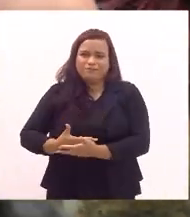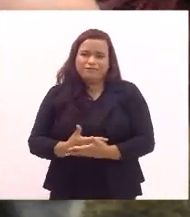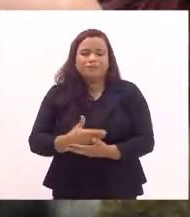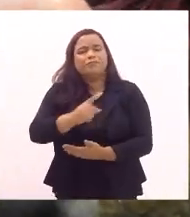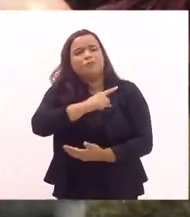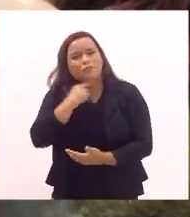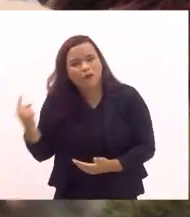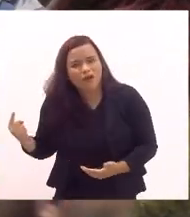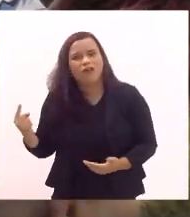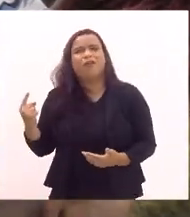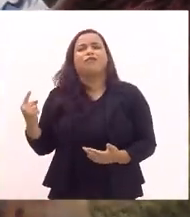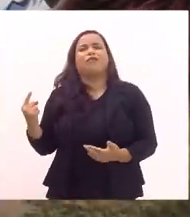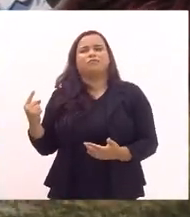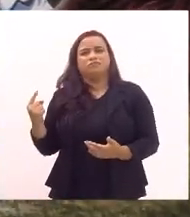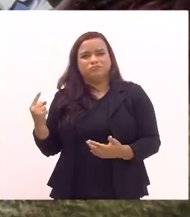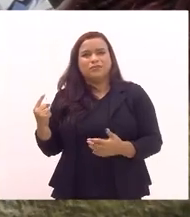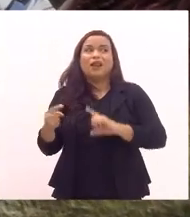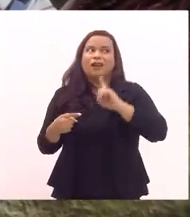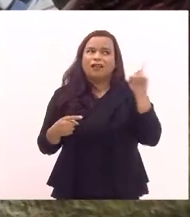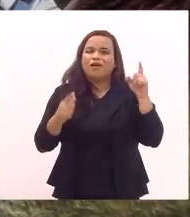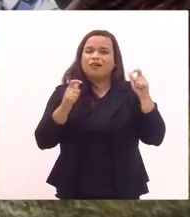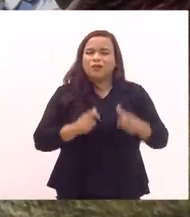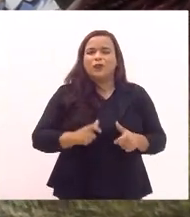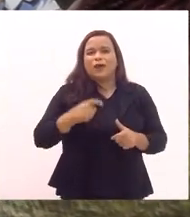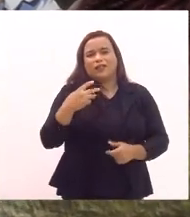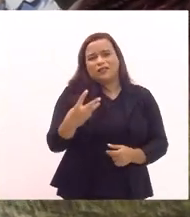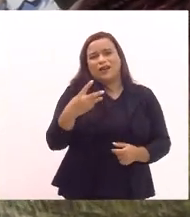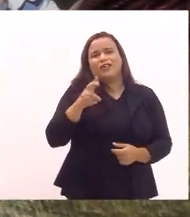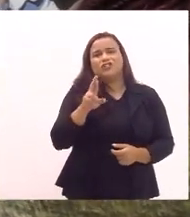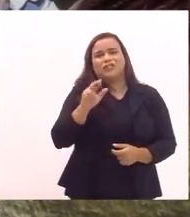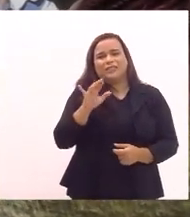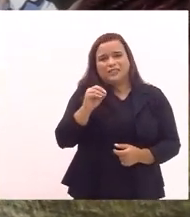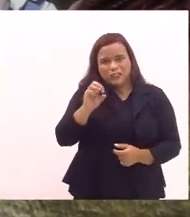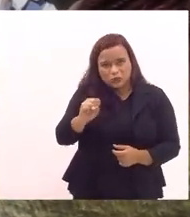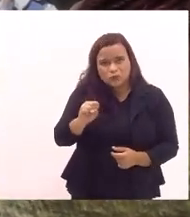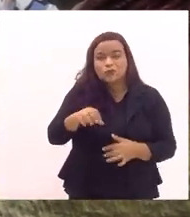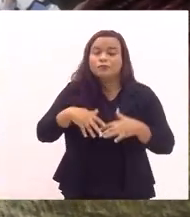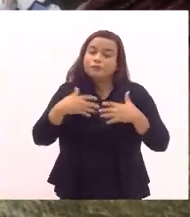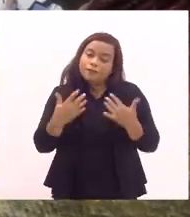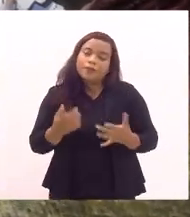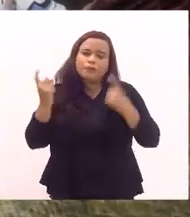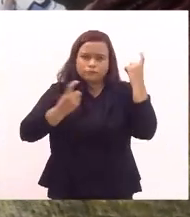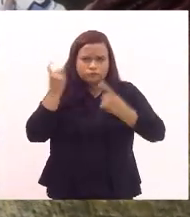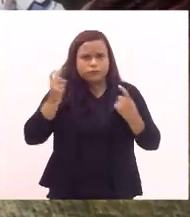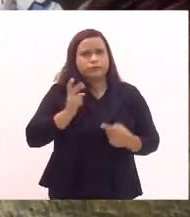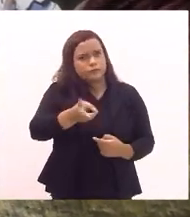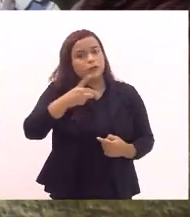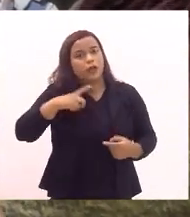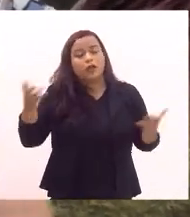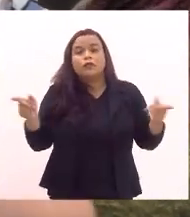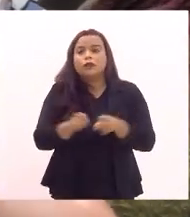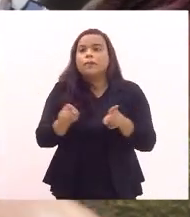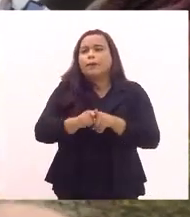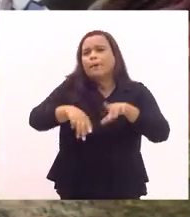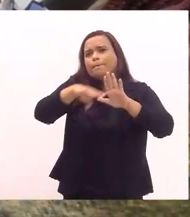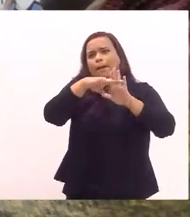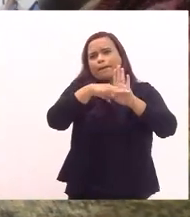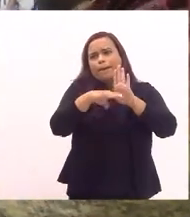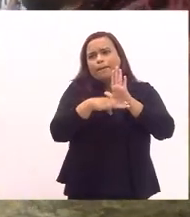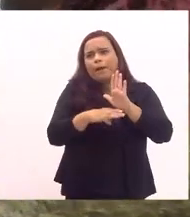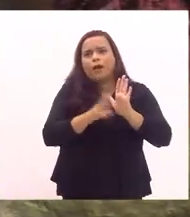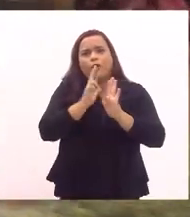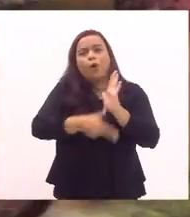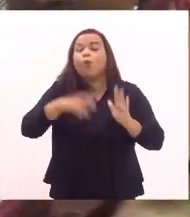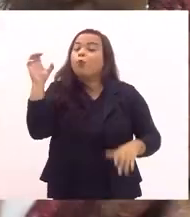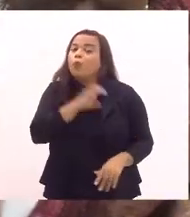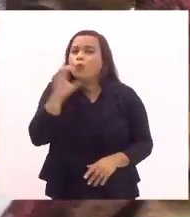lá em 3 dias então é uma preocupação que a gente tem constante e aqui tem alguns encaminhamentos de caráter